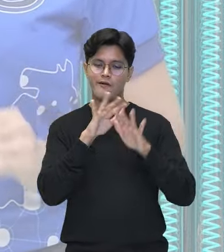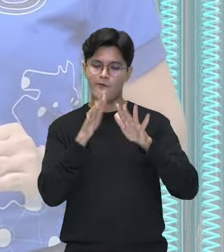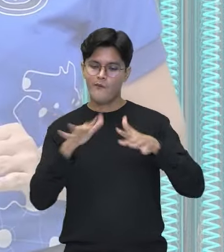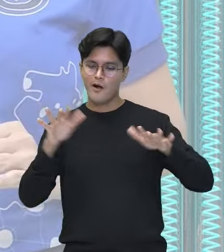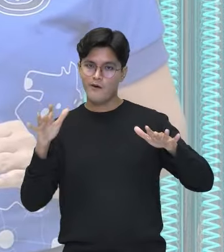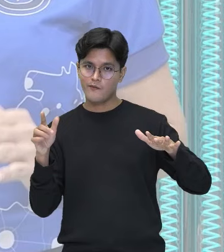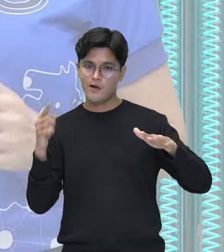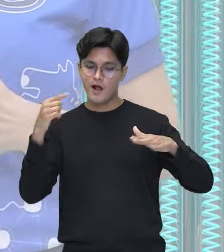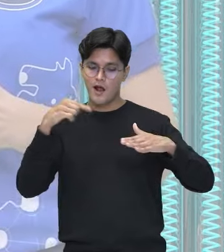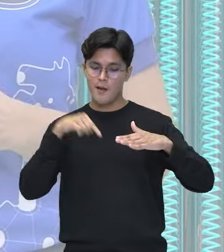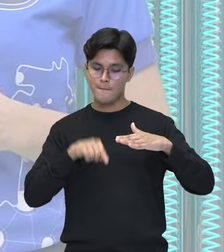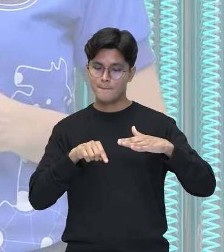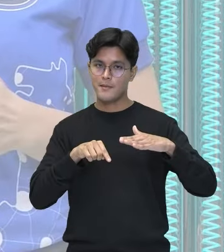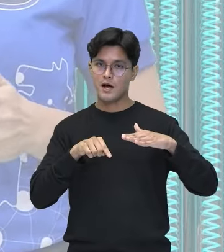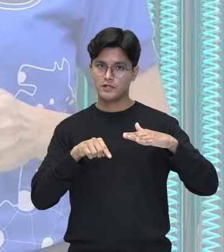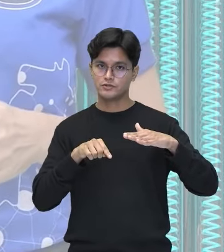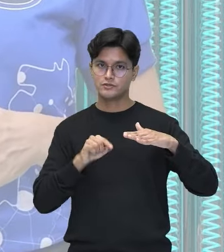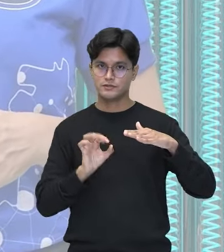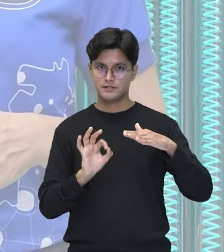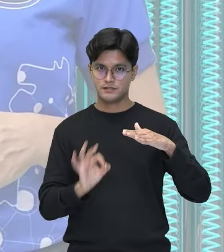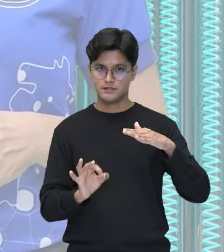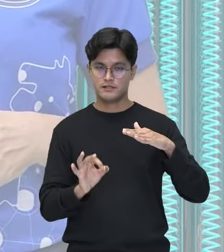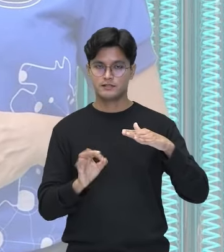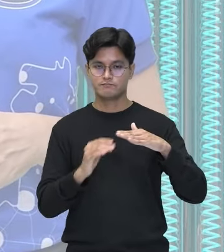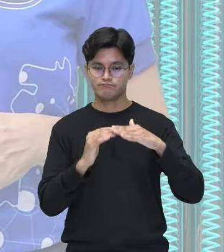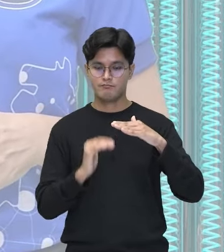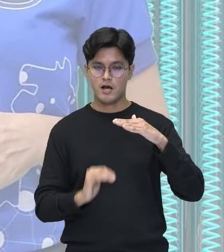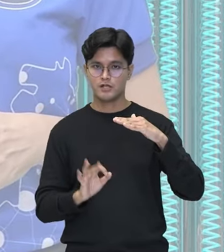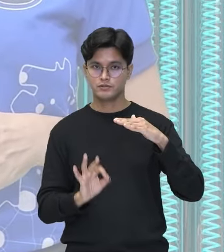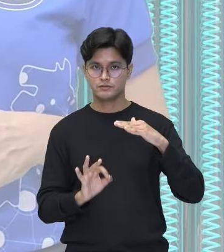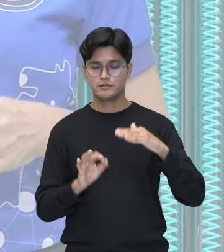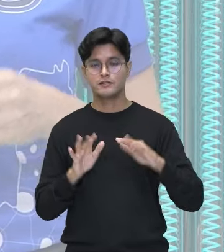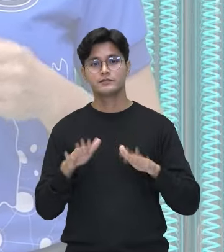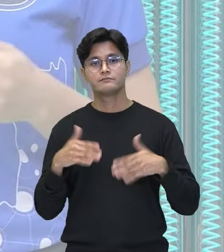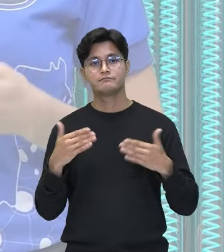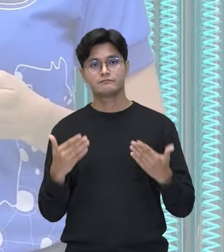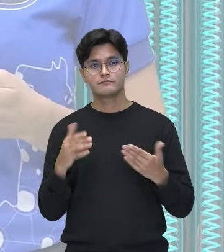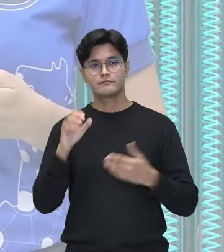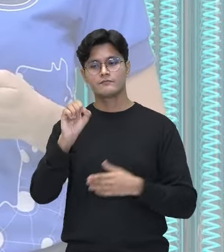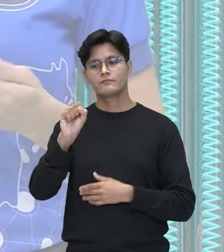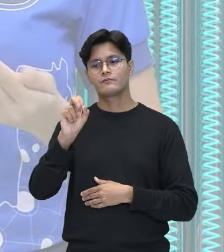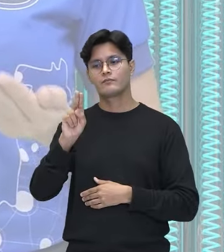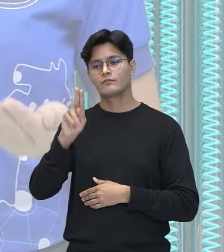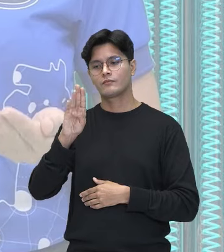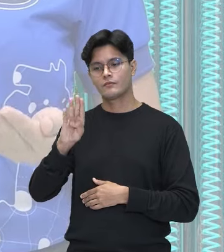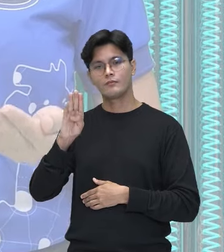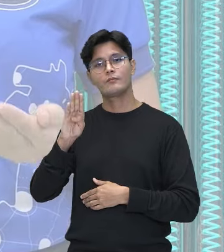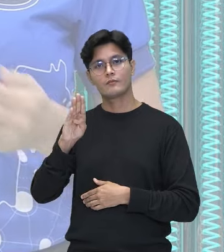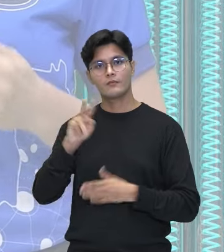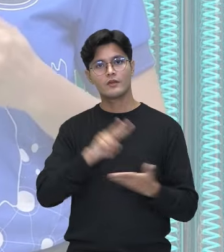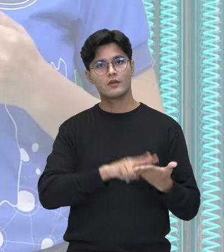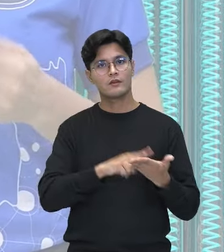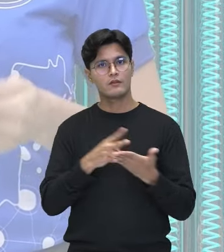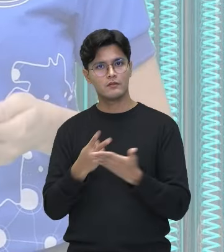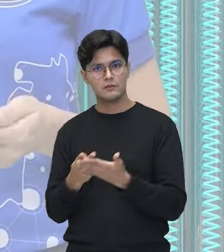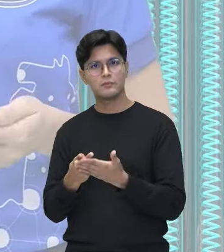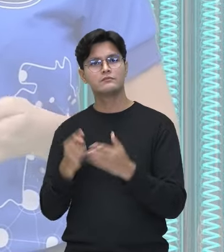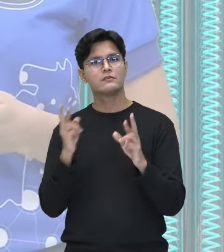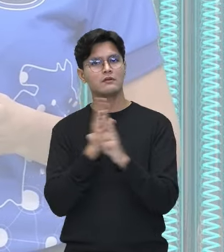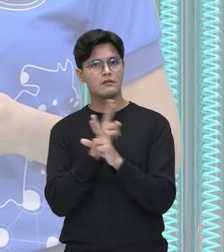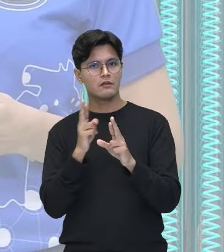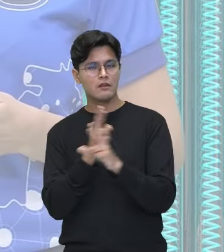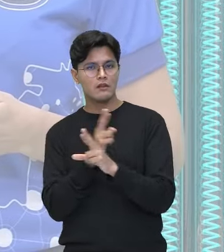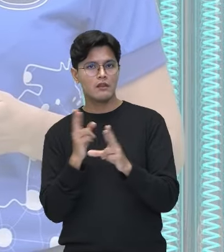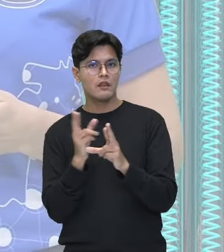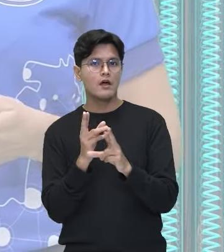embaixo, abaixo, right? Então, prefixo sub, embaixo, abaixo, inferior ou